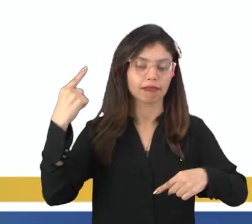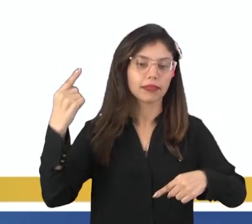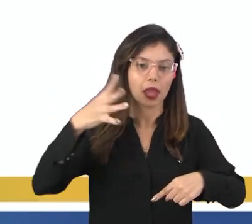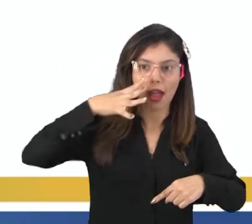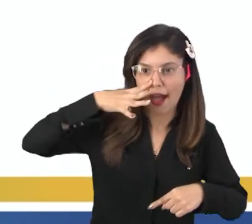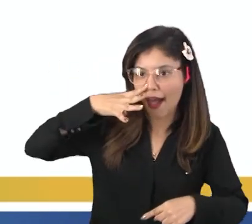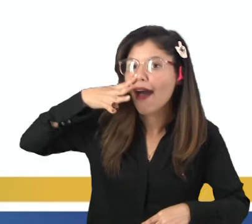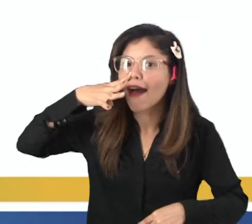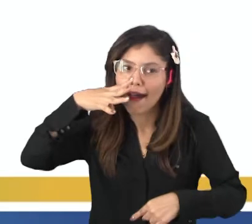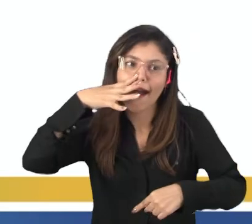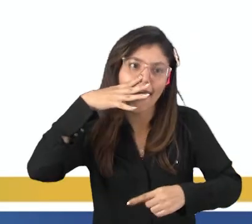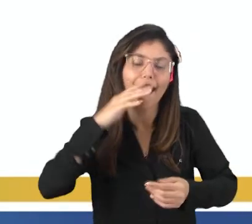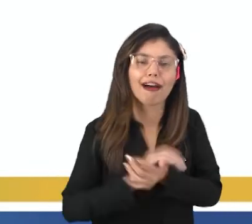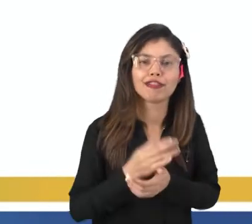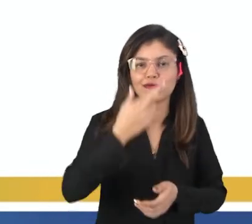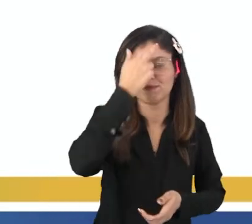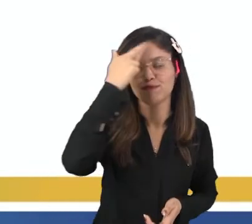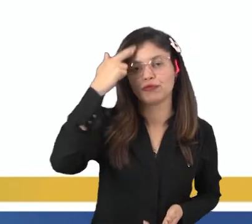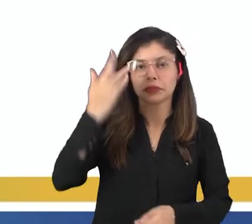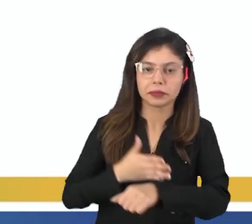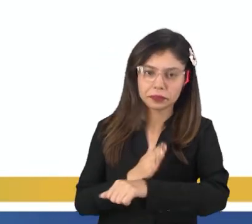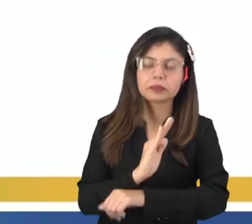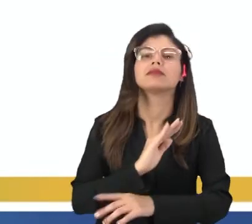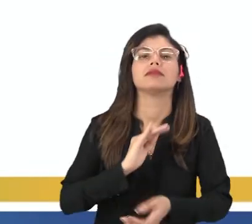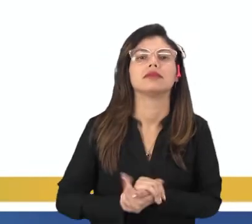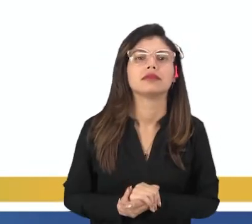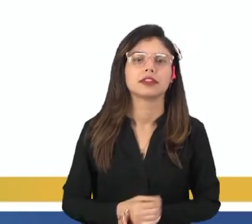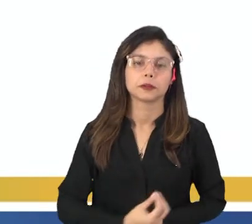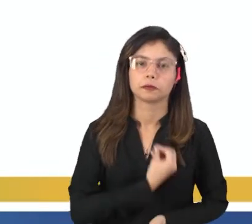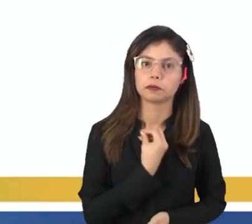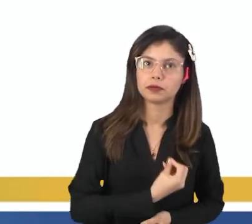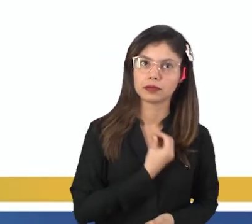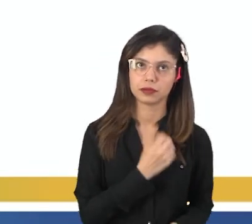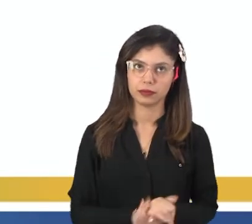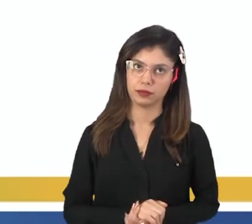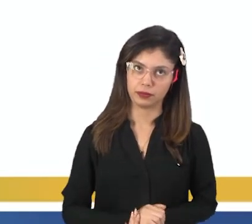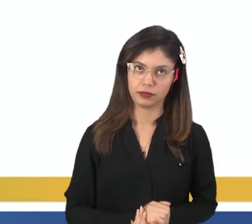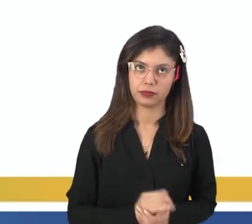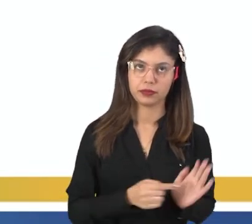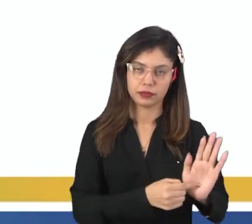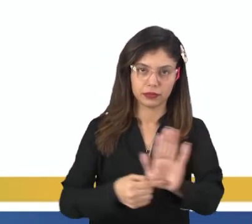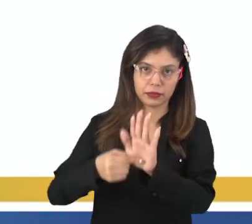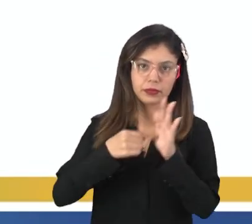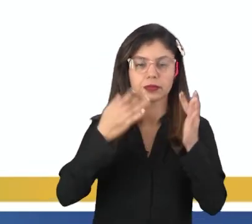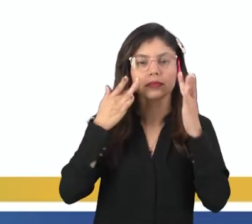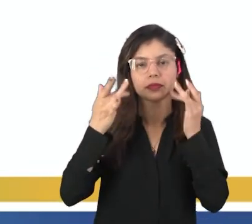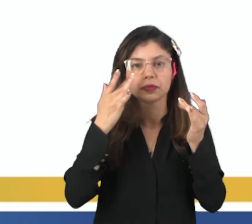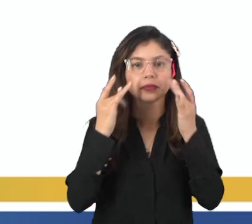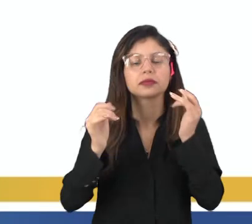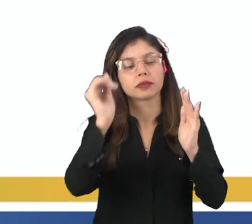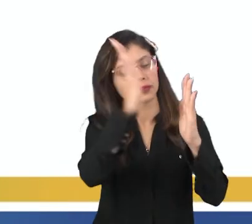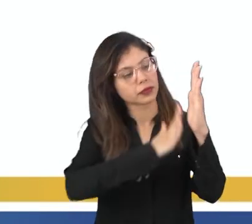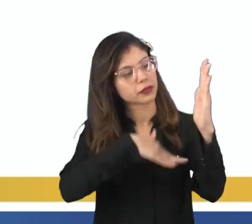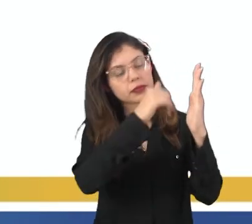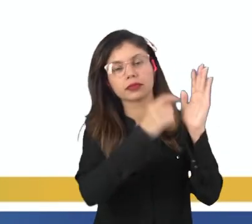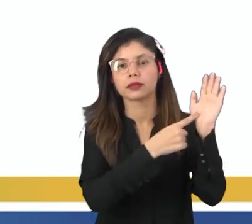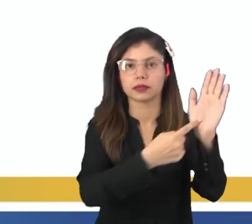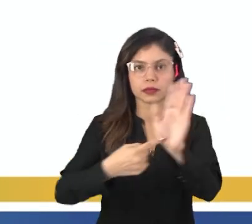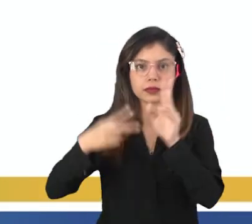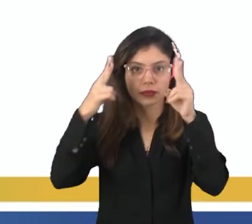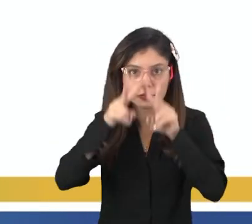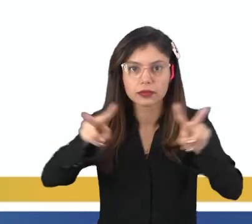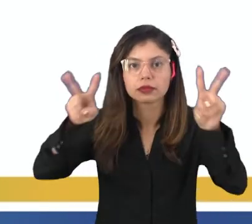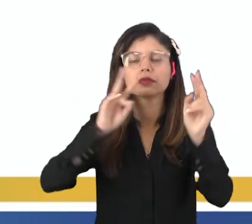surpreendente que sua história ultrapassou o palco e ganhou vida com a exposição de artes visuais do artista